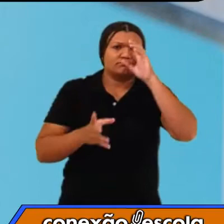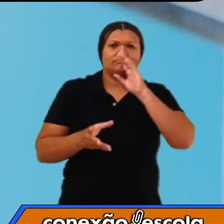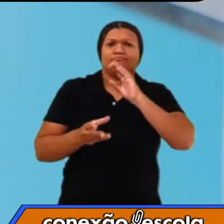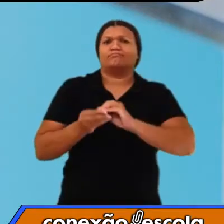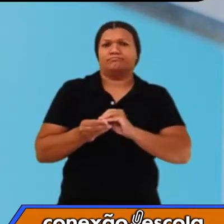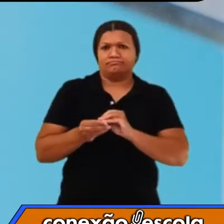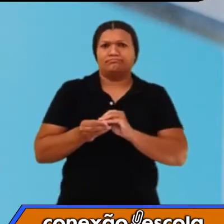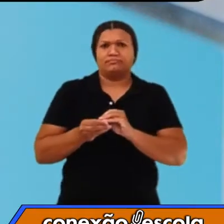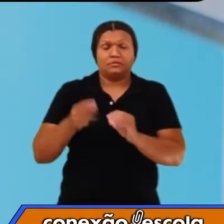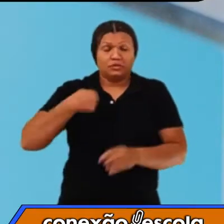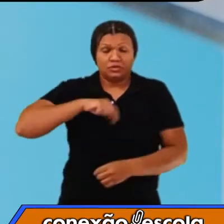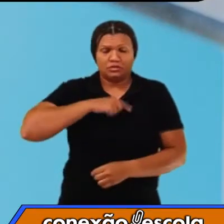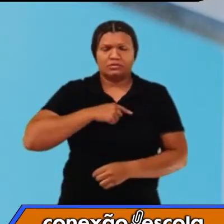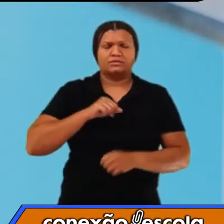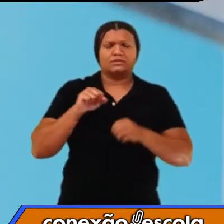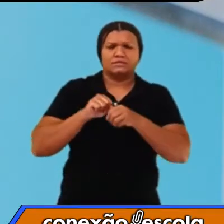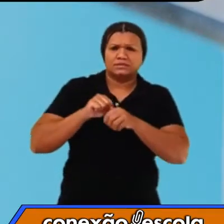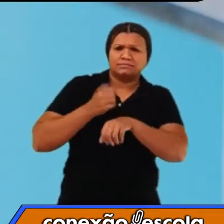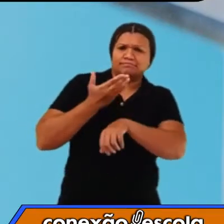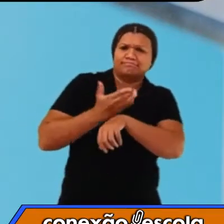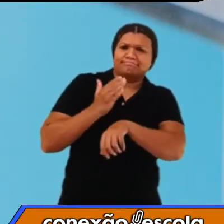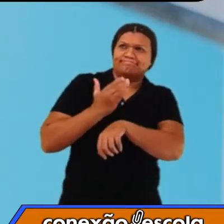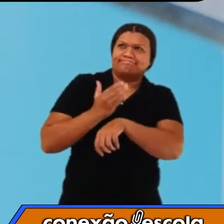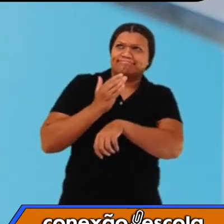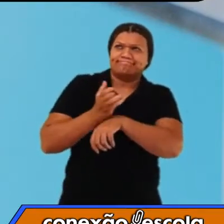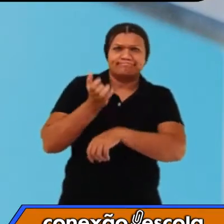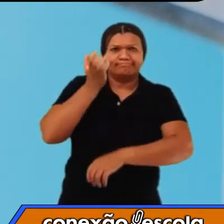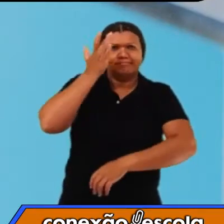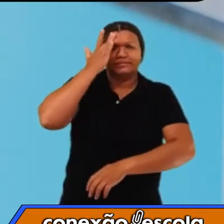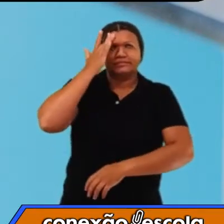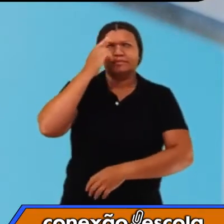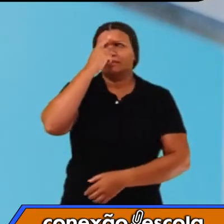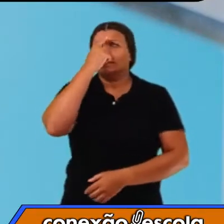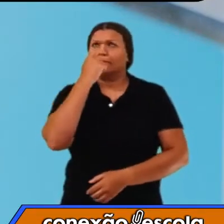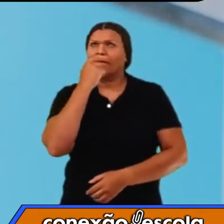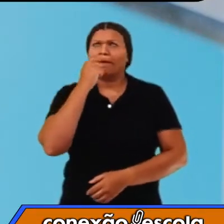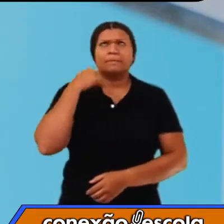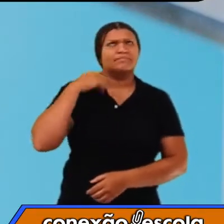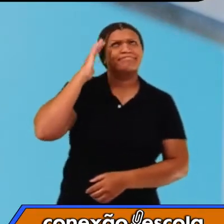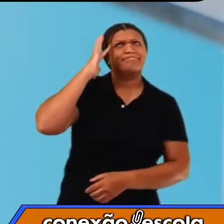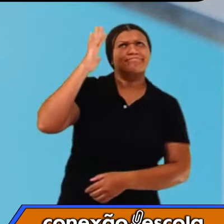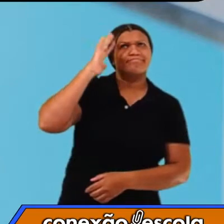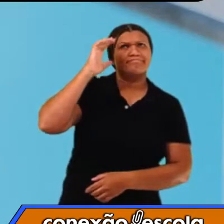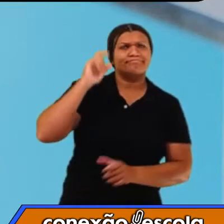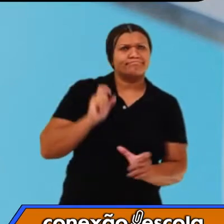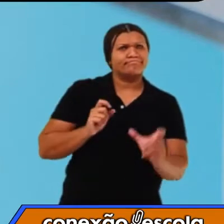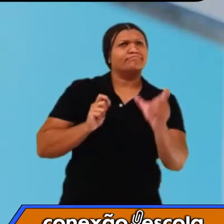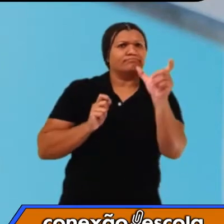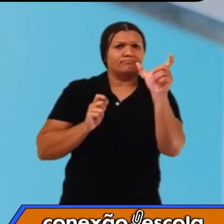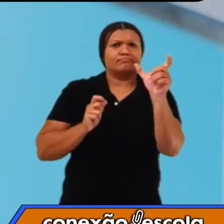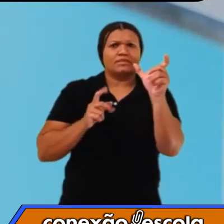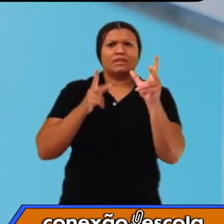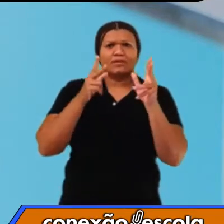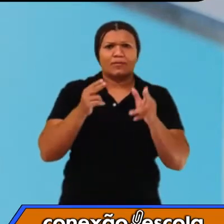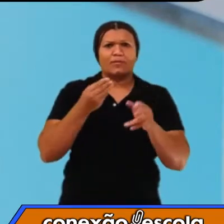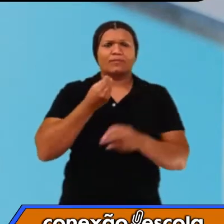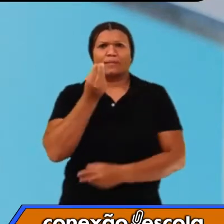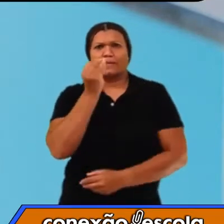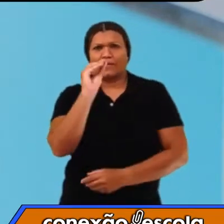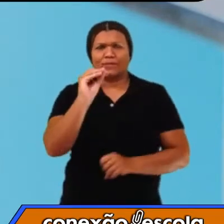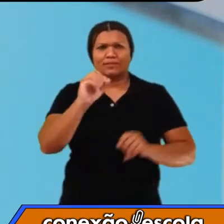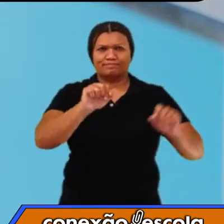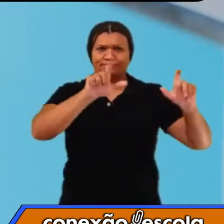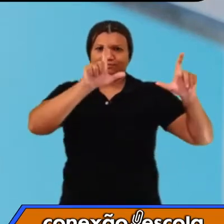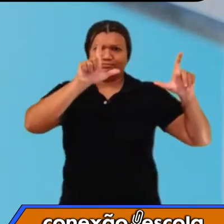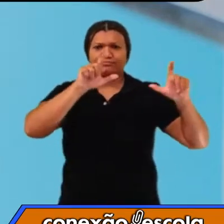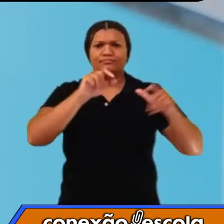nós fazemos esse exercício e rememoramos uma imagem similar ao que está posto aqui, nós estamos dizendo